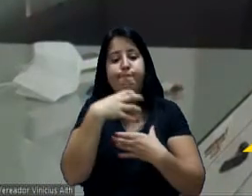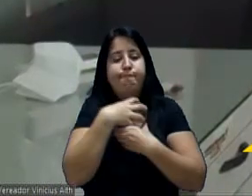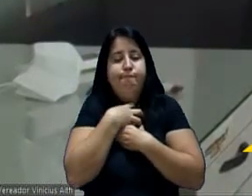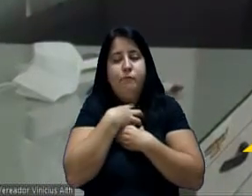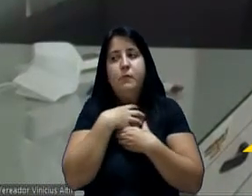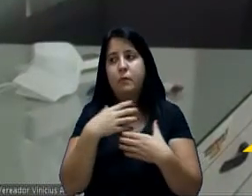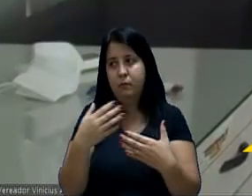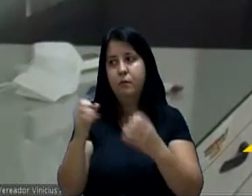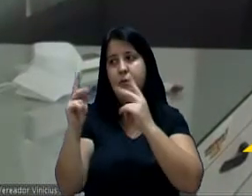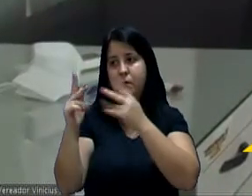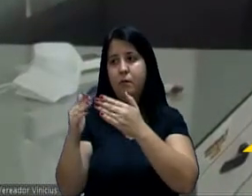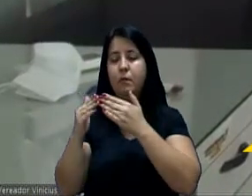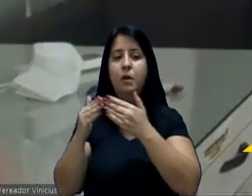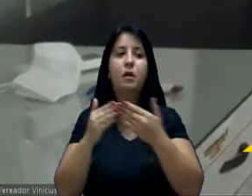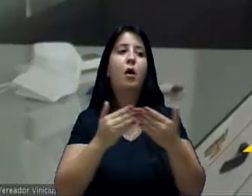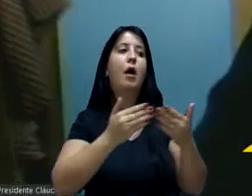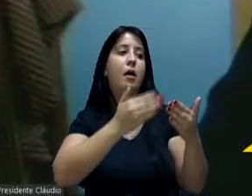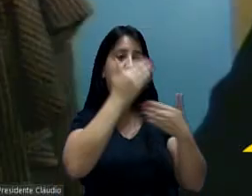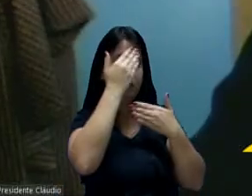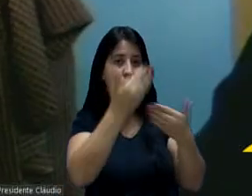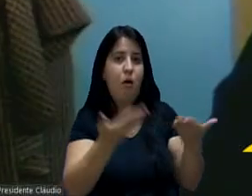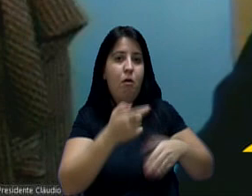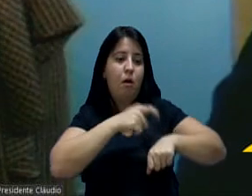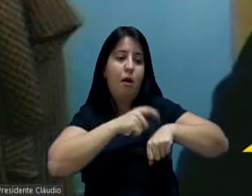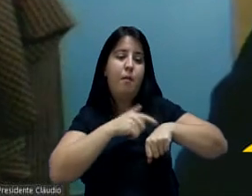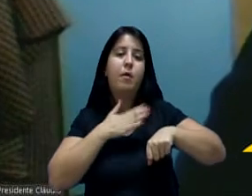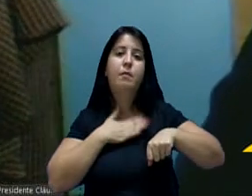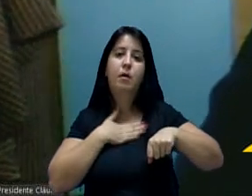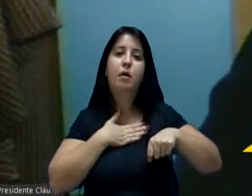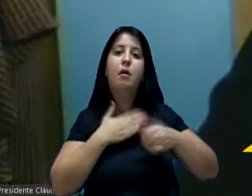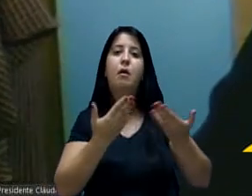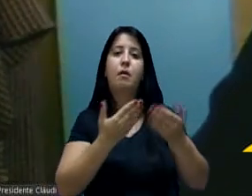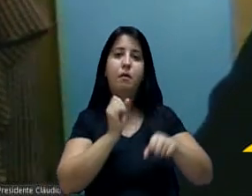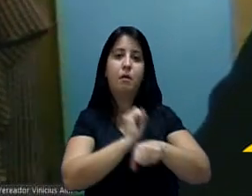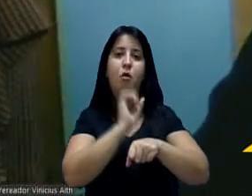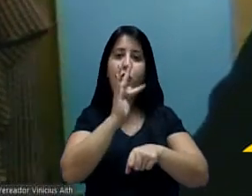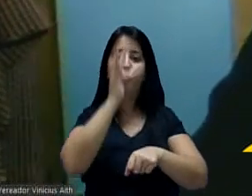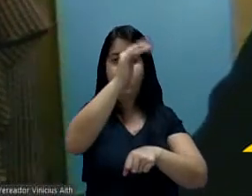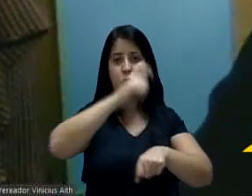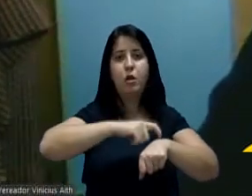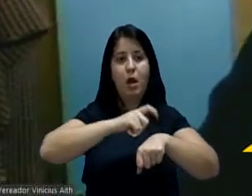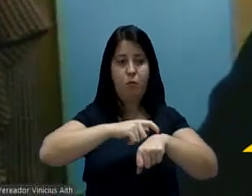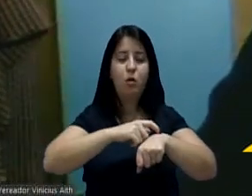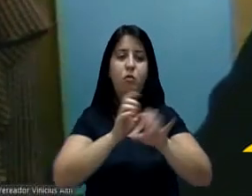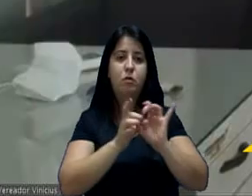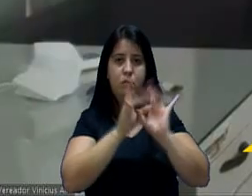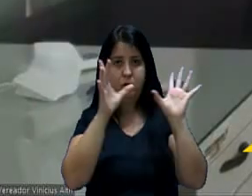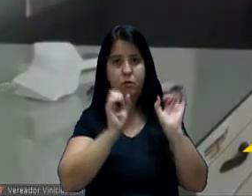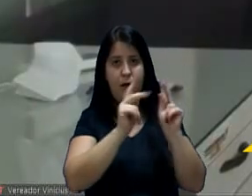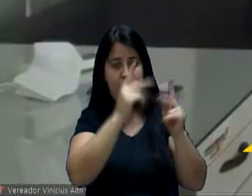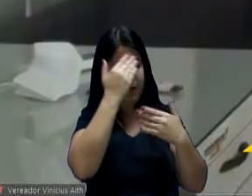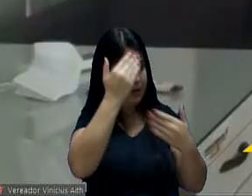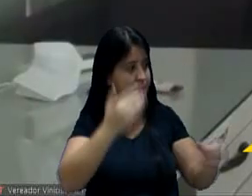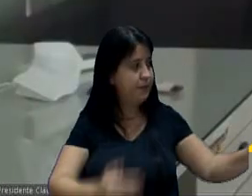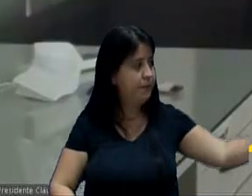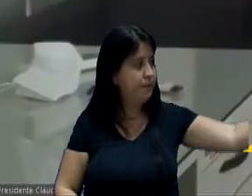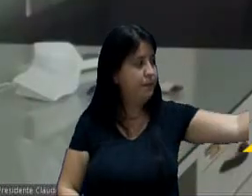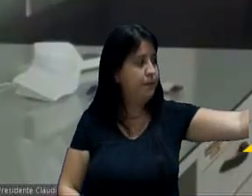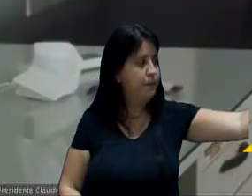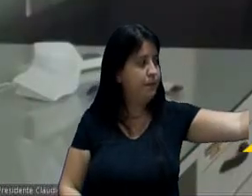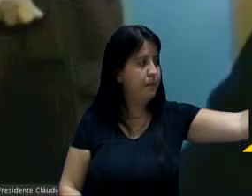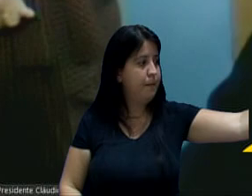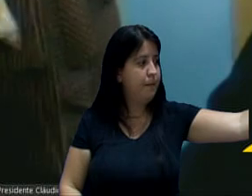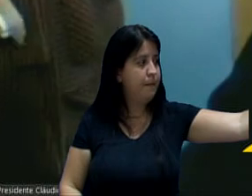você que Vossa Excelência me deu. E concluí, no futuro, eu dou o meu tempo para o senhor também. Obrigado. Questão de